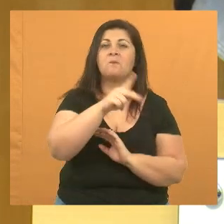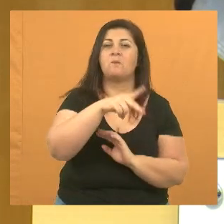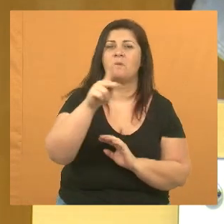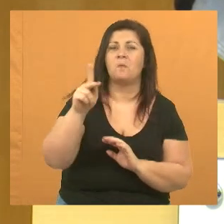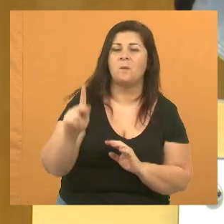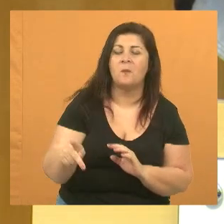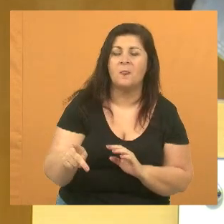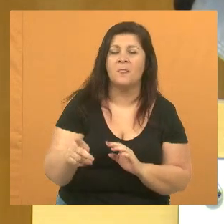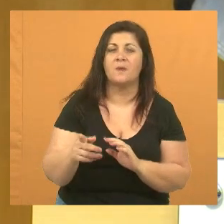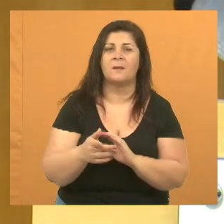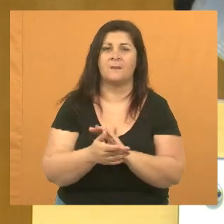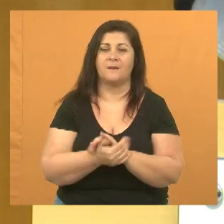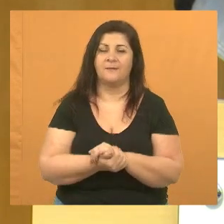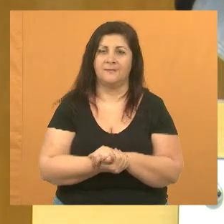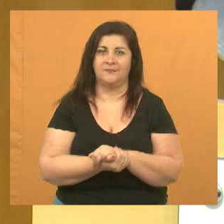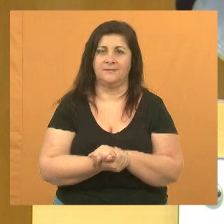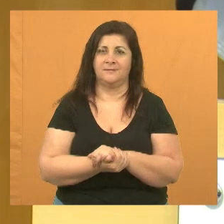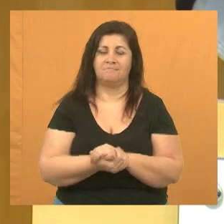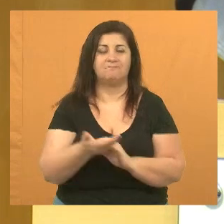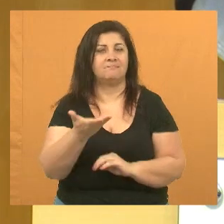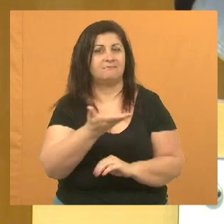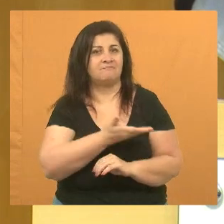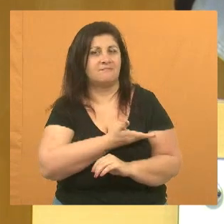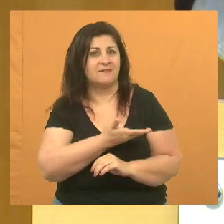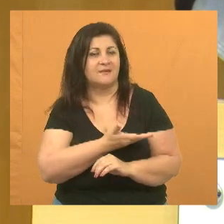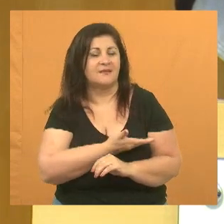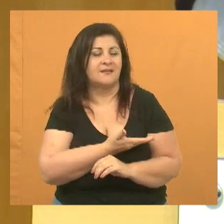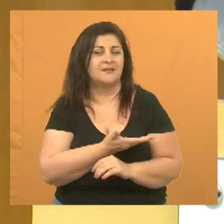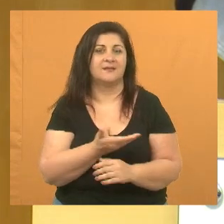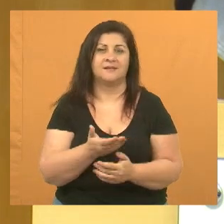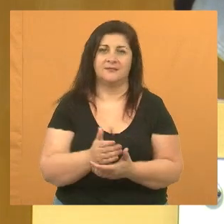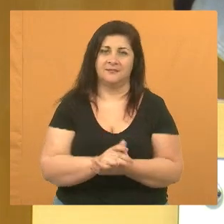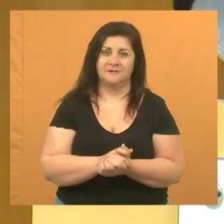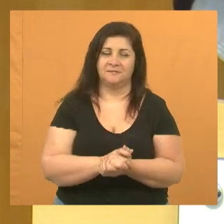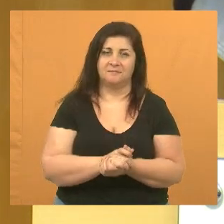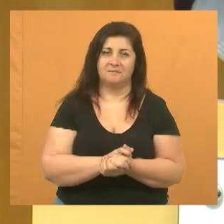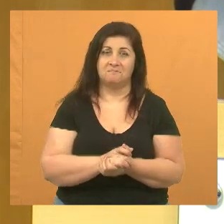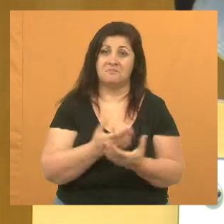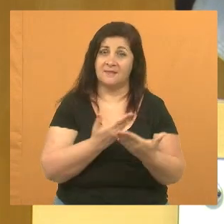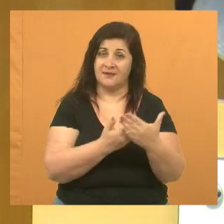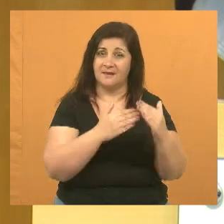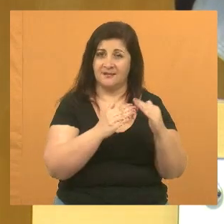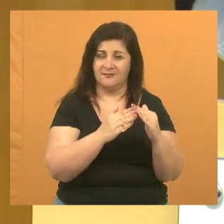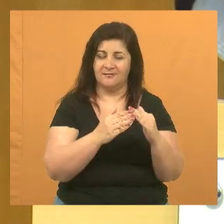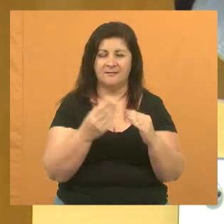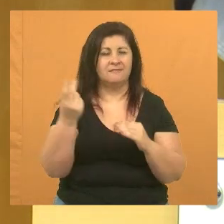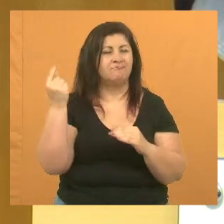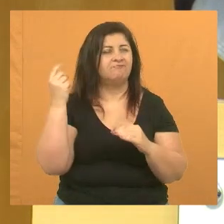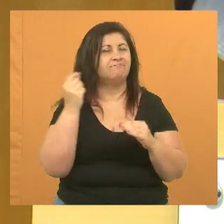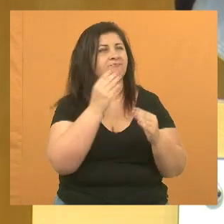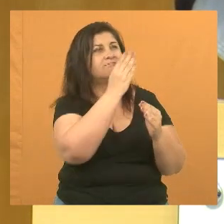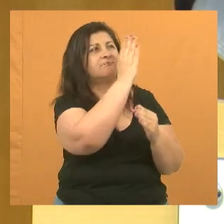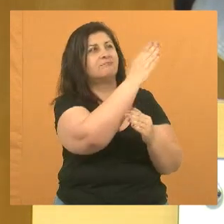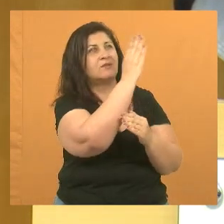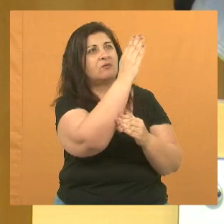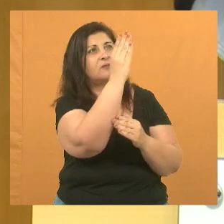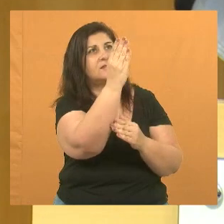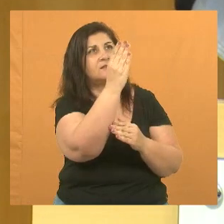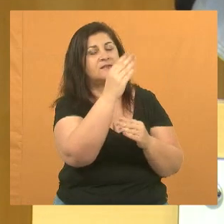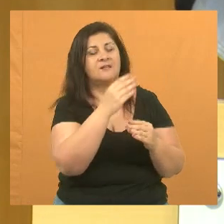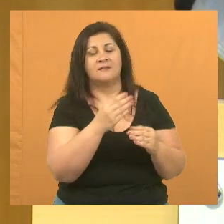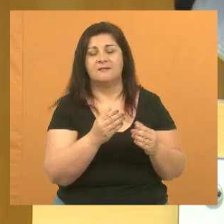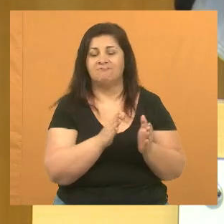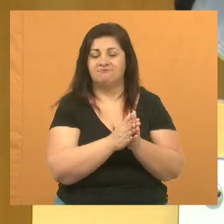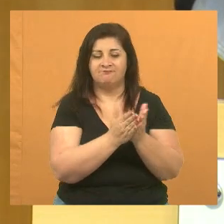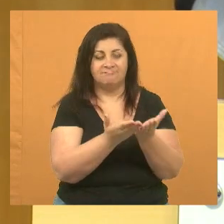Professoras, professores, colegas e amigos, a escola, os livros, um verdadeiro